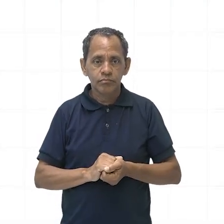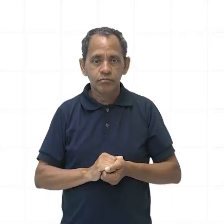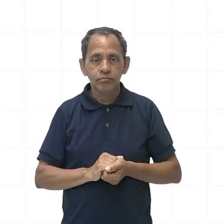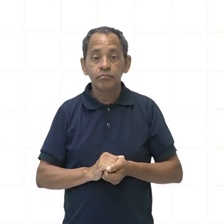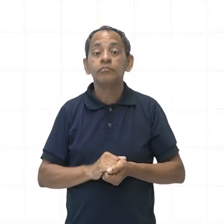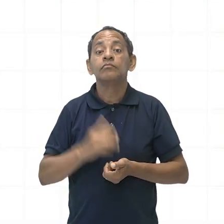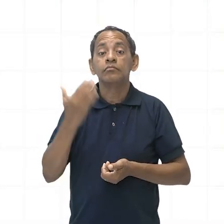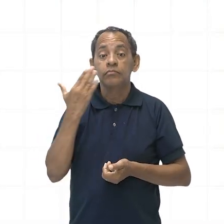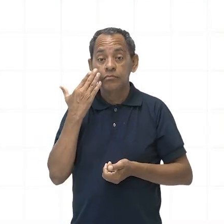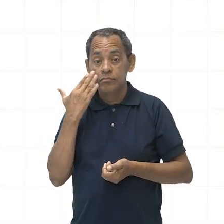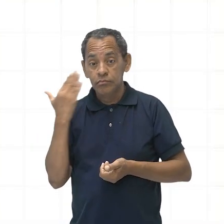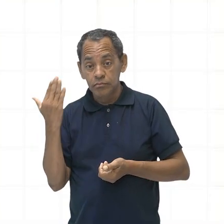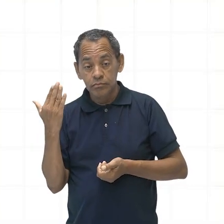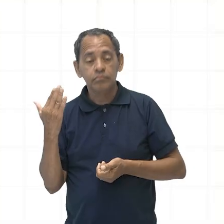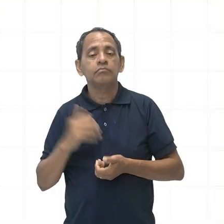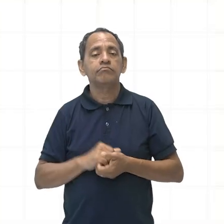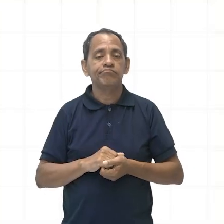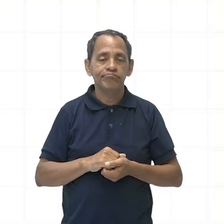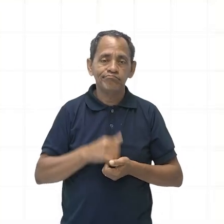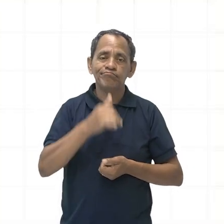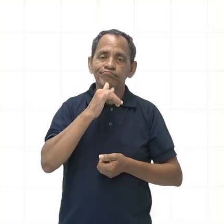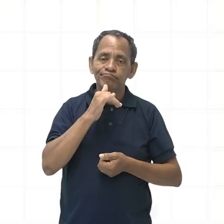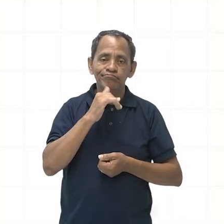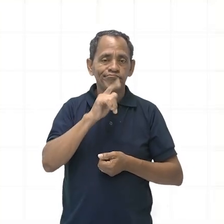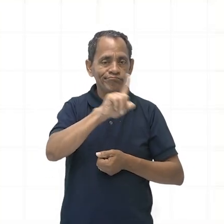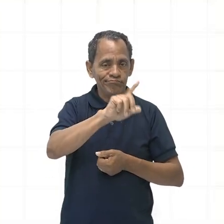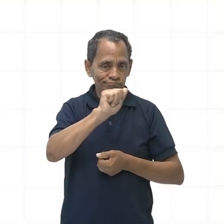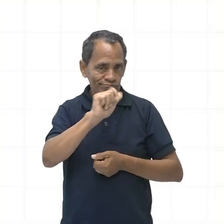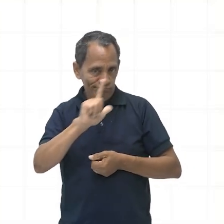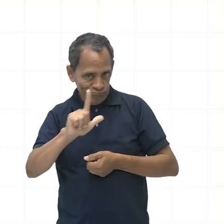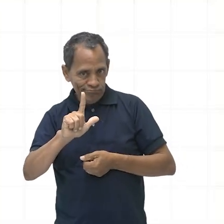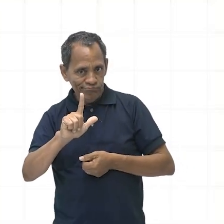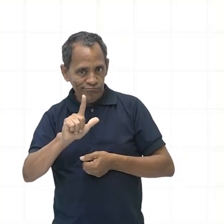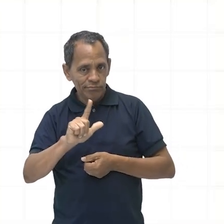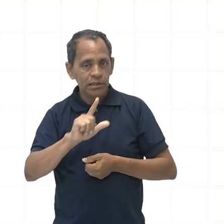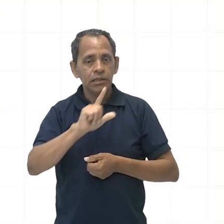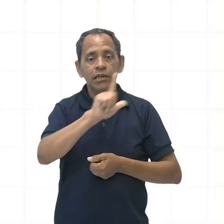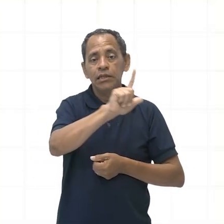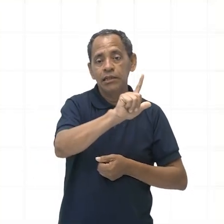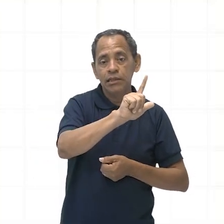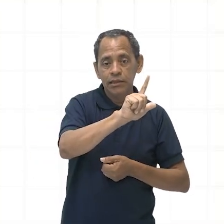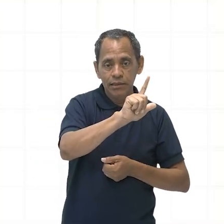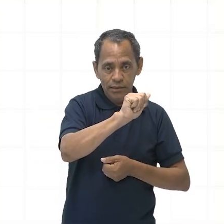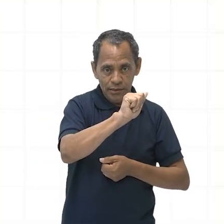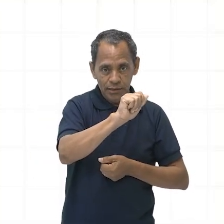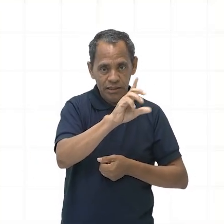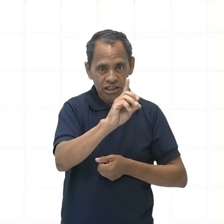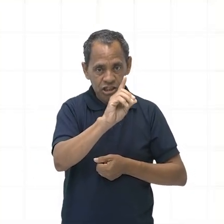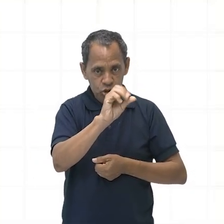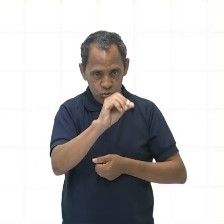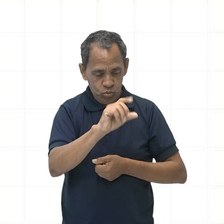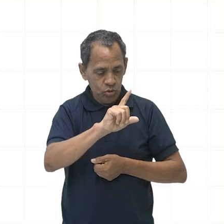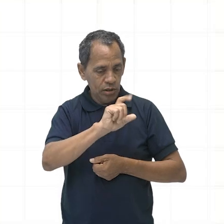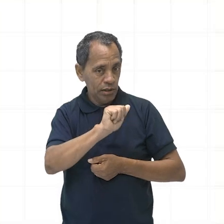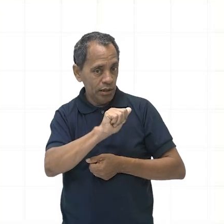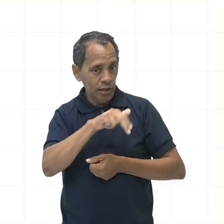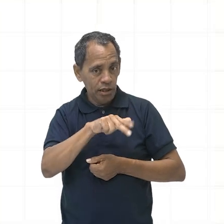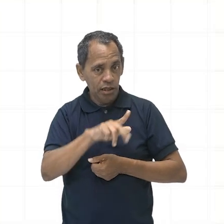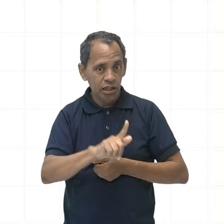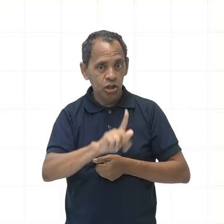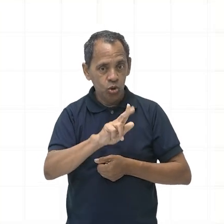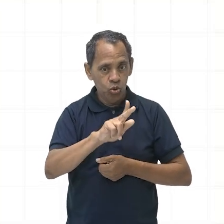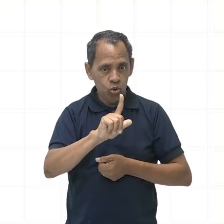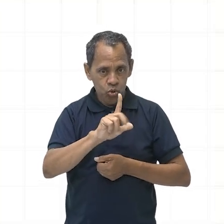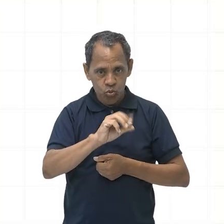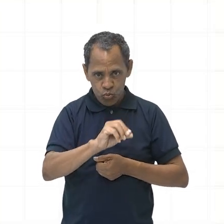Esse caso LAL, né? A gente já viu, tem o ângulo lá de cima que é o mesmo, e quando a gente faz a divisão